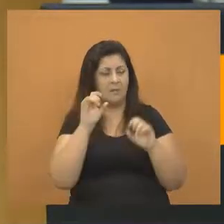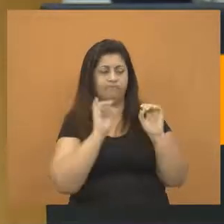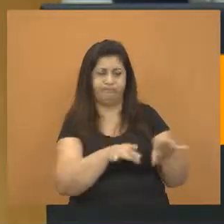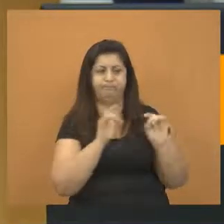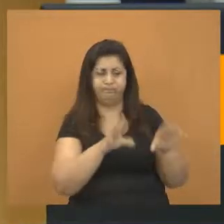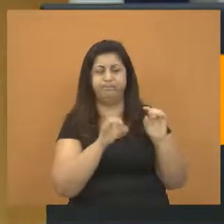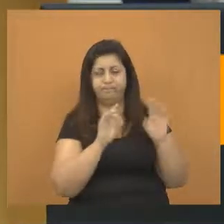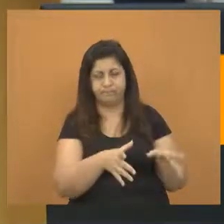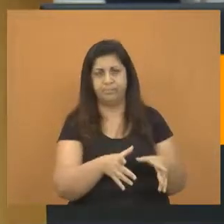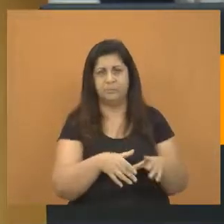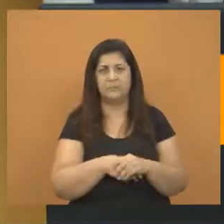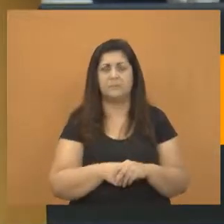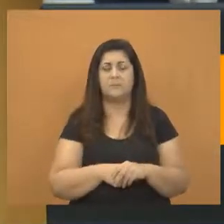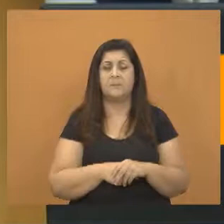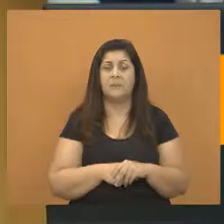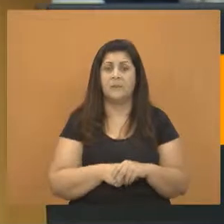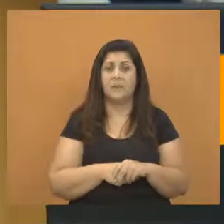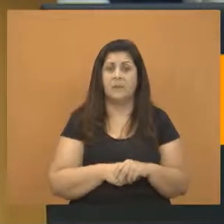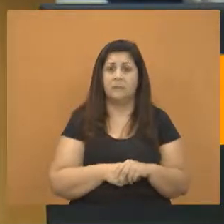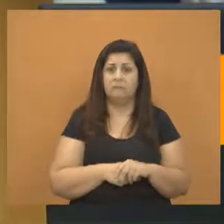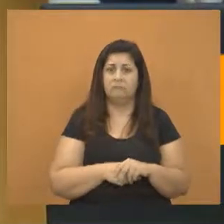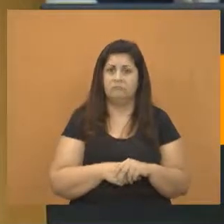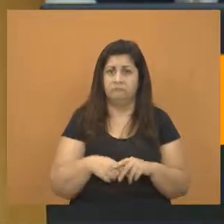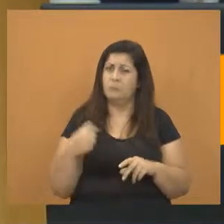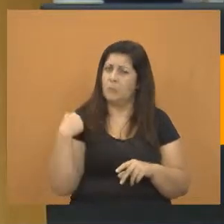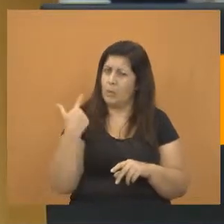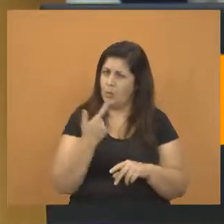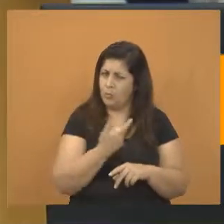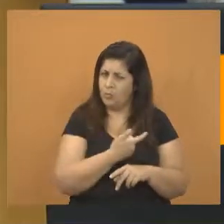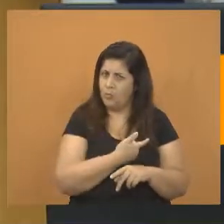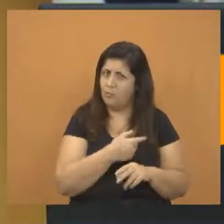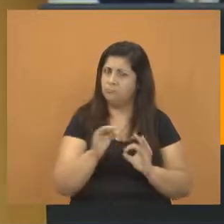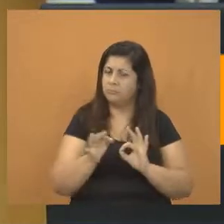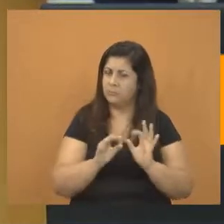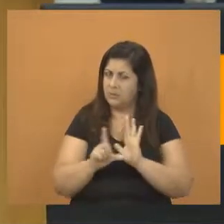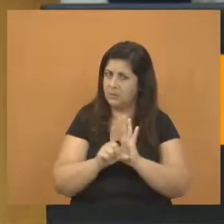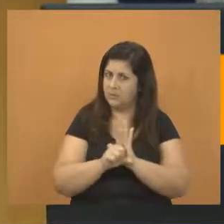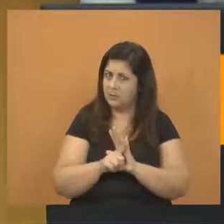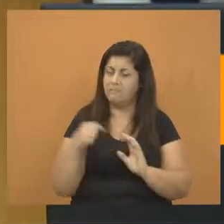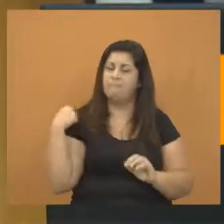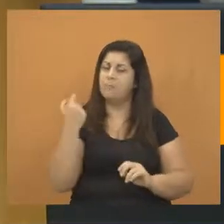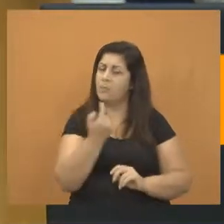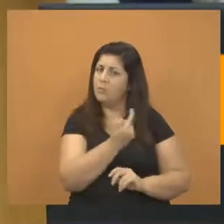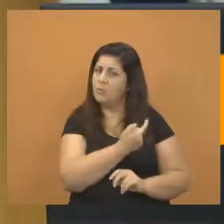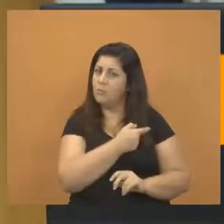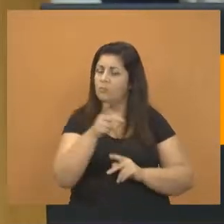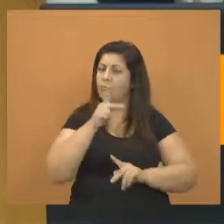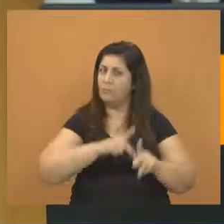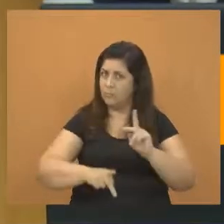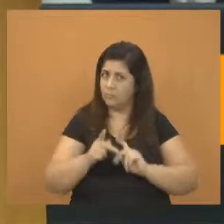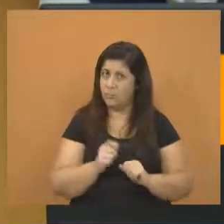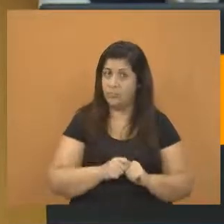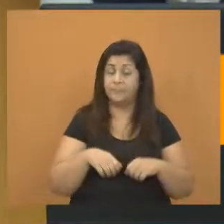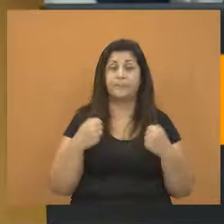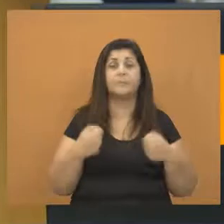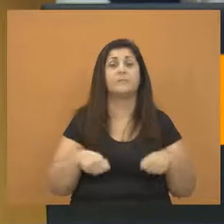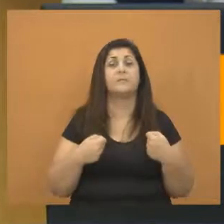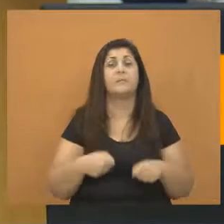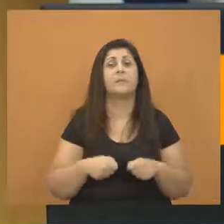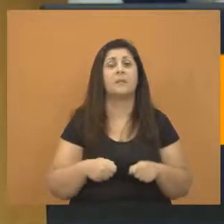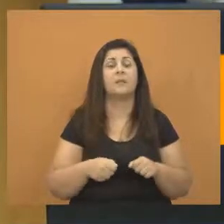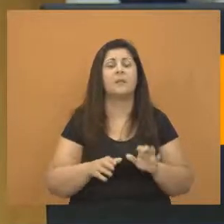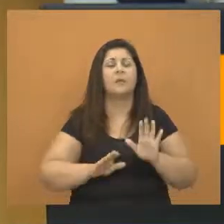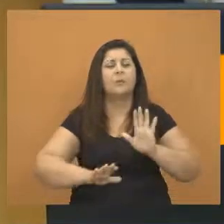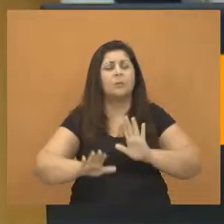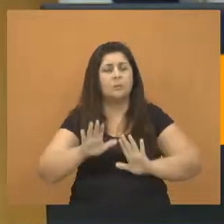público, enquanto legisladores também, e enquanto cidadão, volta para